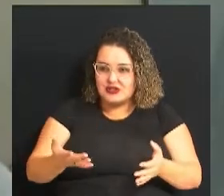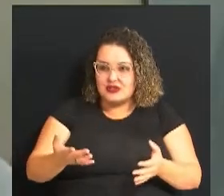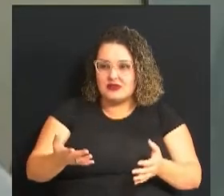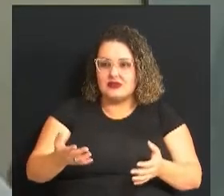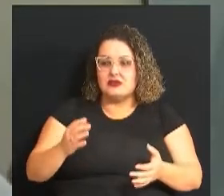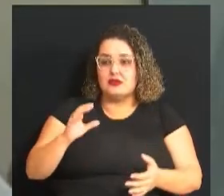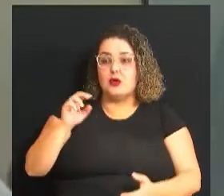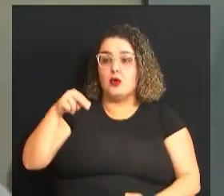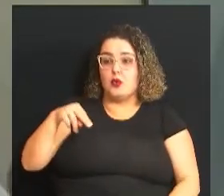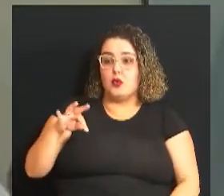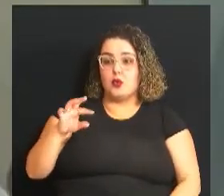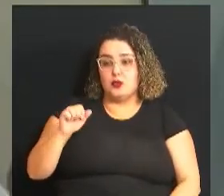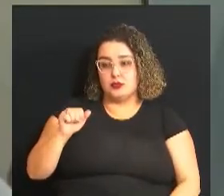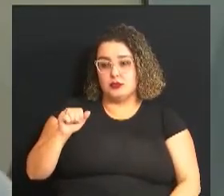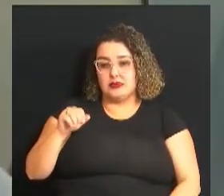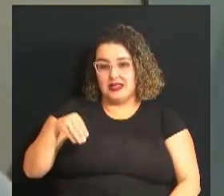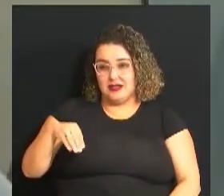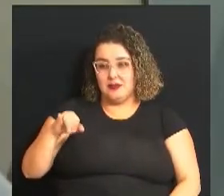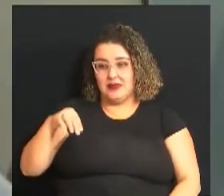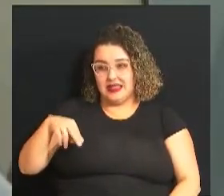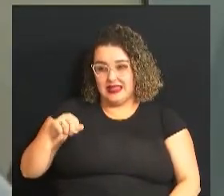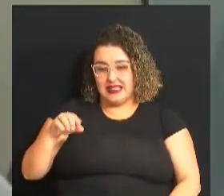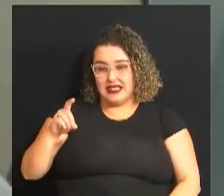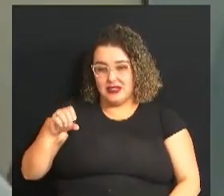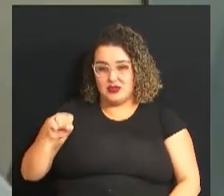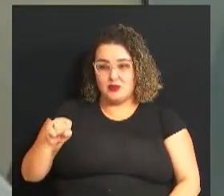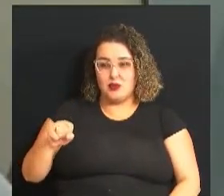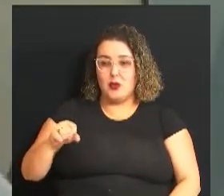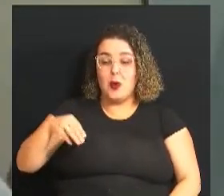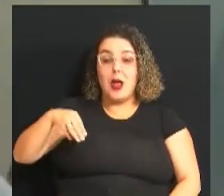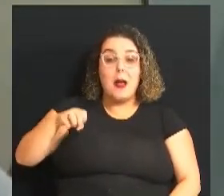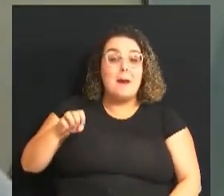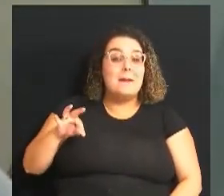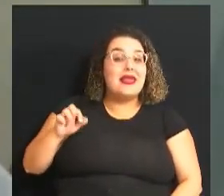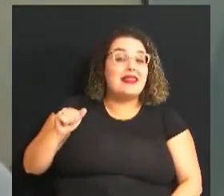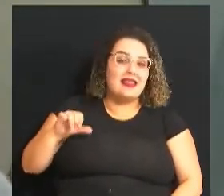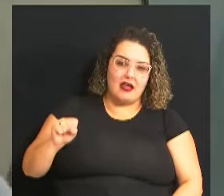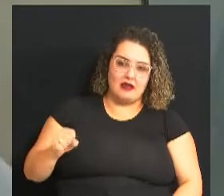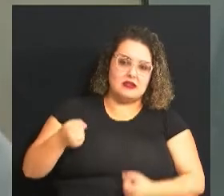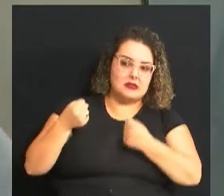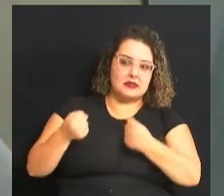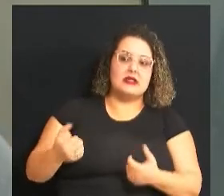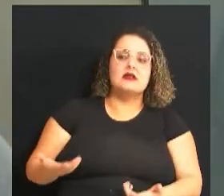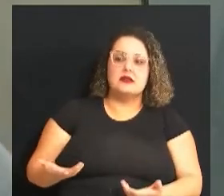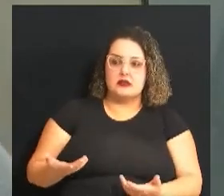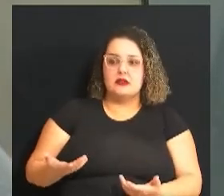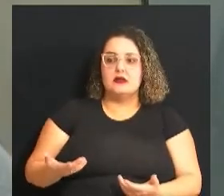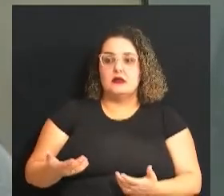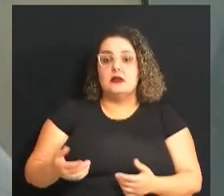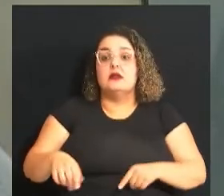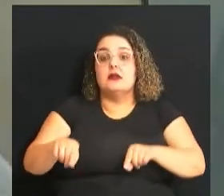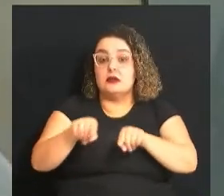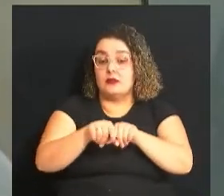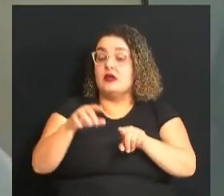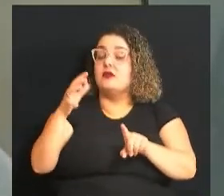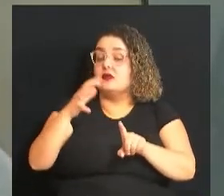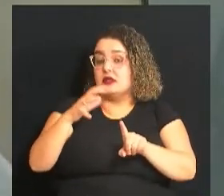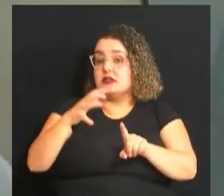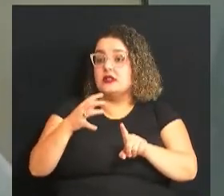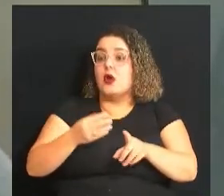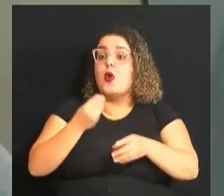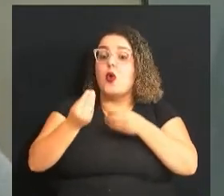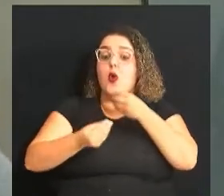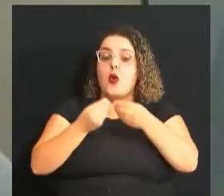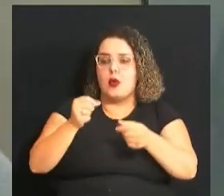contaminados por metais pesados. Então, às vezes, a procedência também daquilo influencia bastante. Então, precisa ter